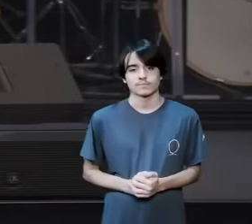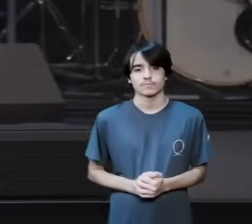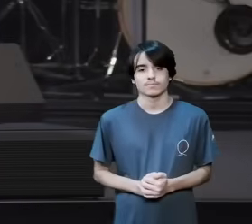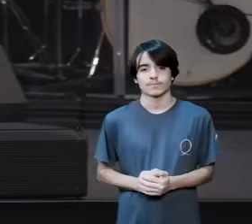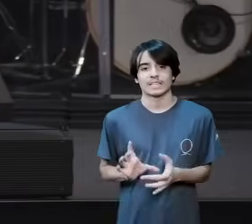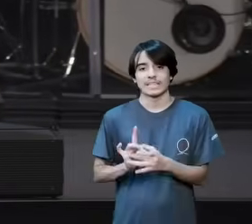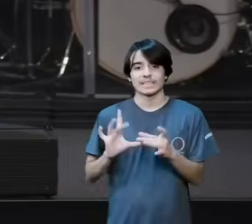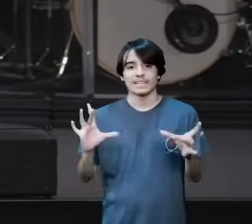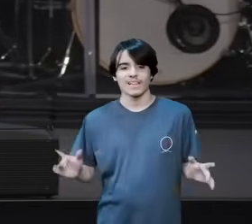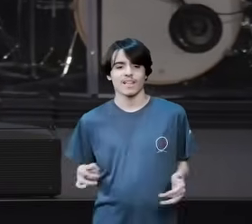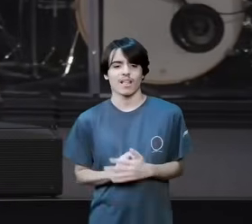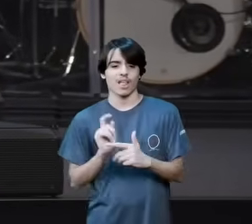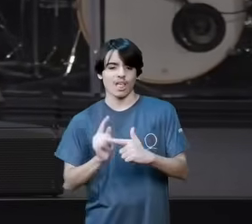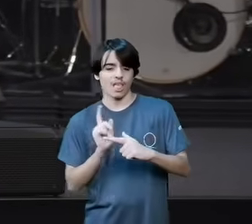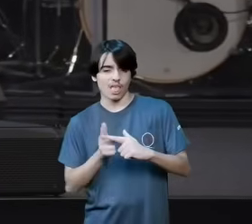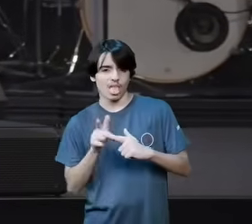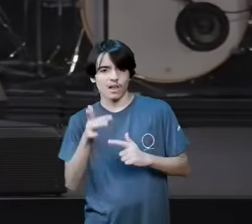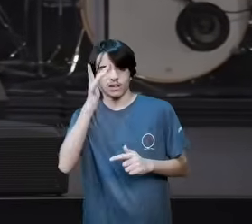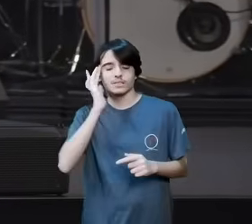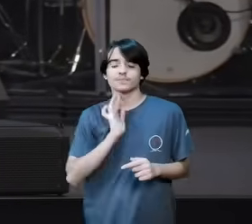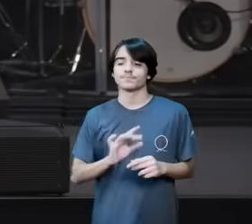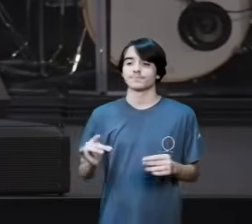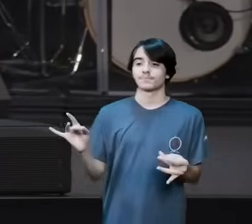Que riam dos espirituais.